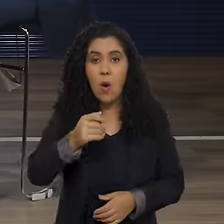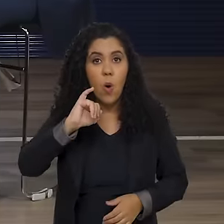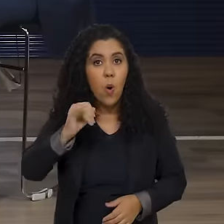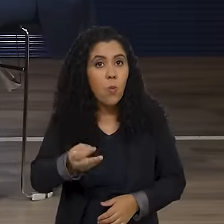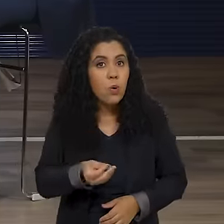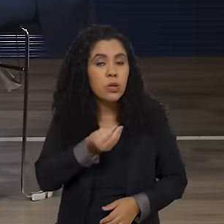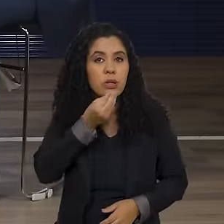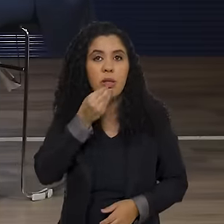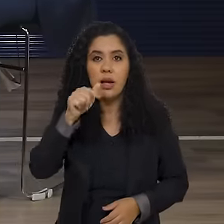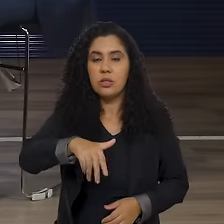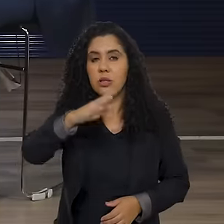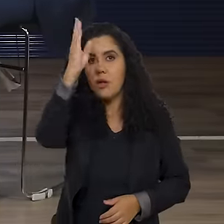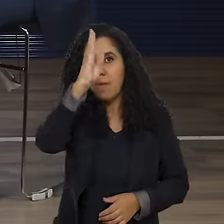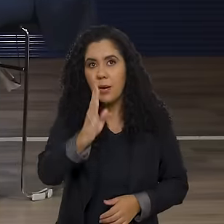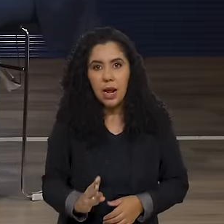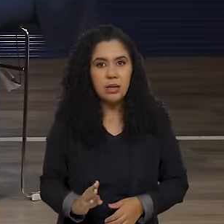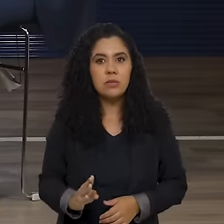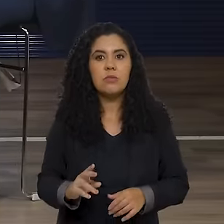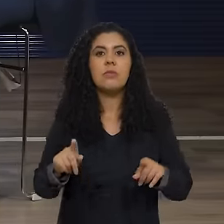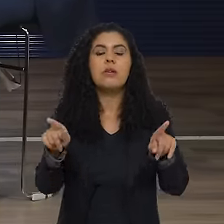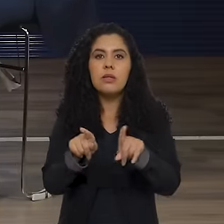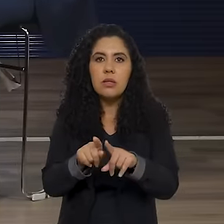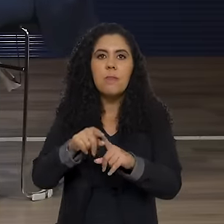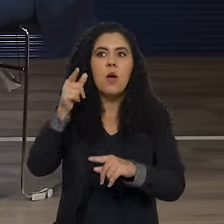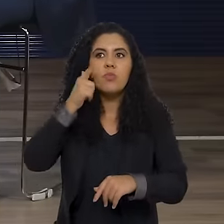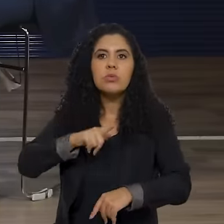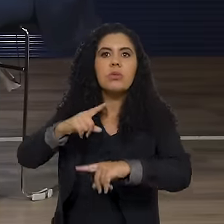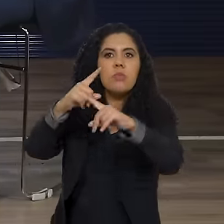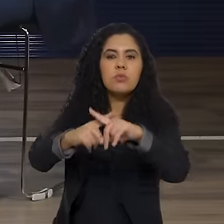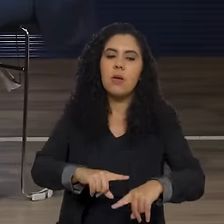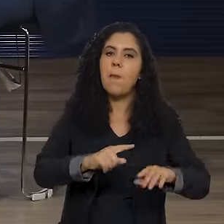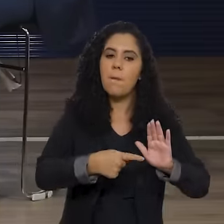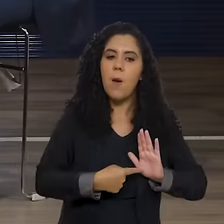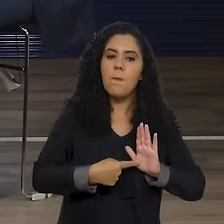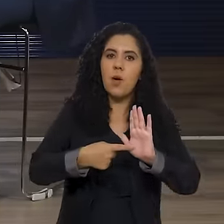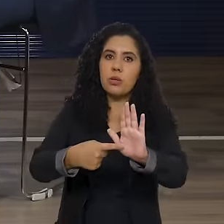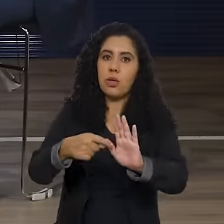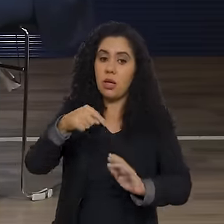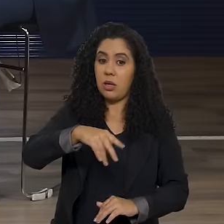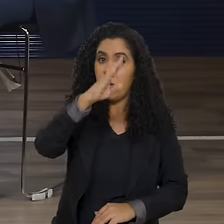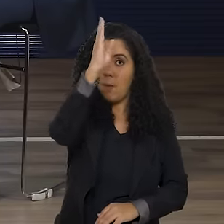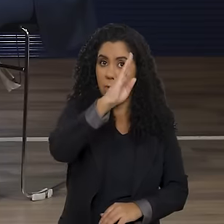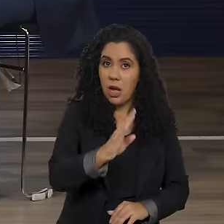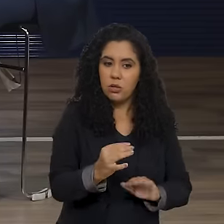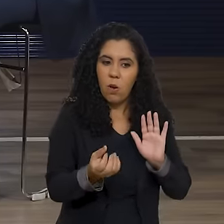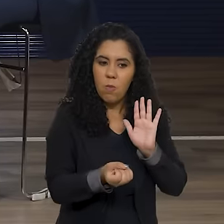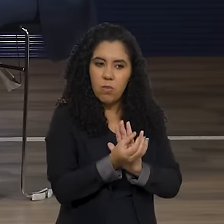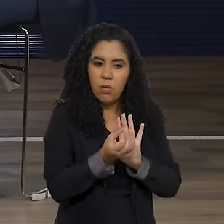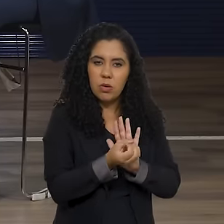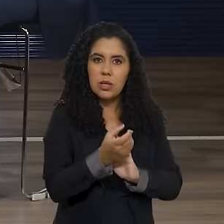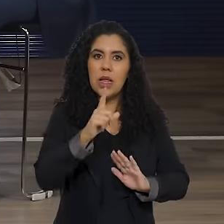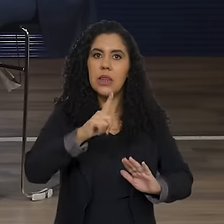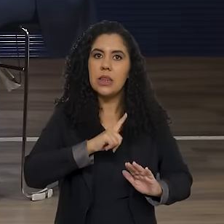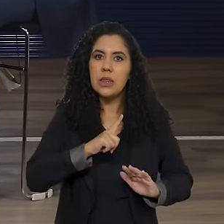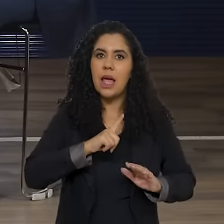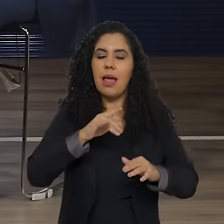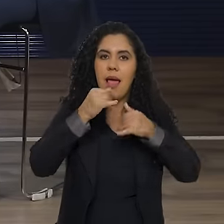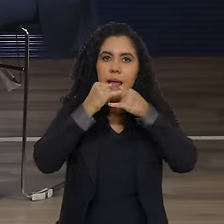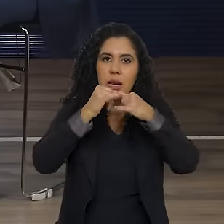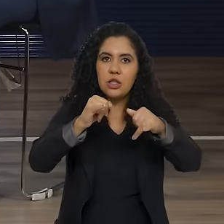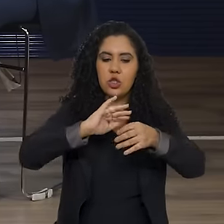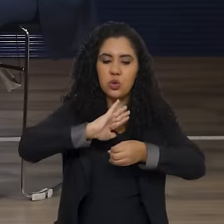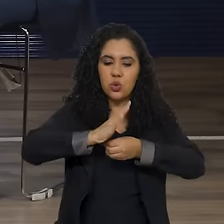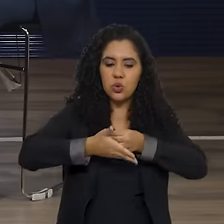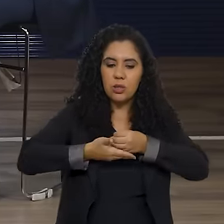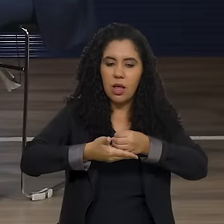que está aberta para o Brasil, não só para as empresas brasileiras, para disputarem mercado, mostrando que a sua produção no Brasil é com